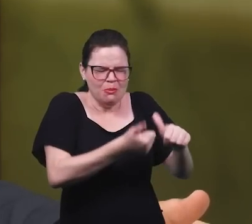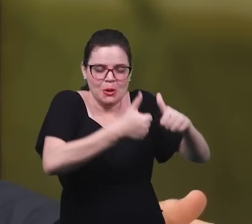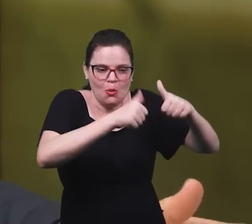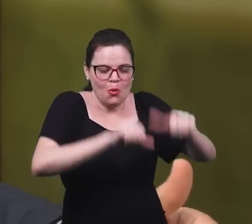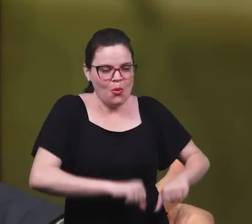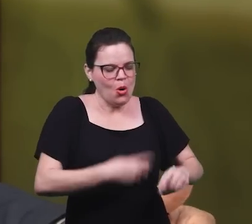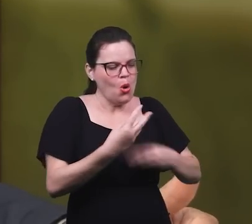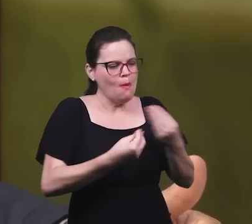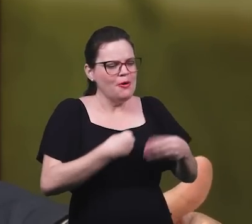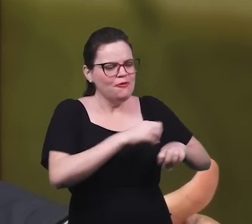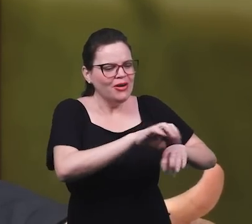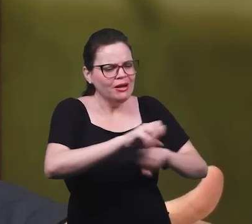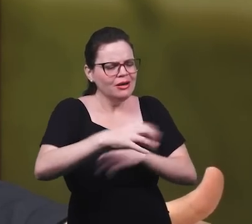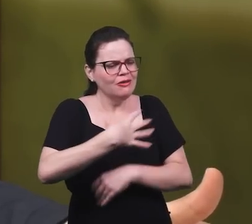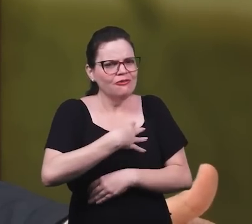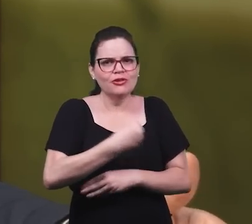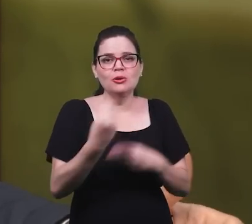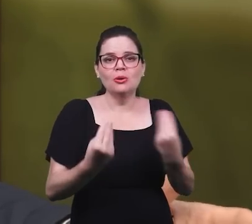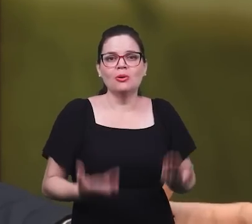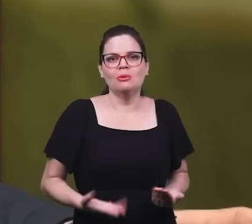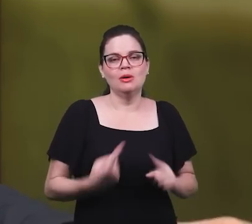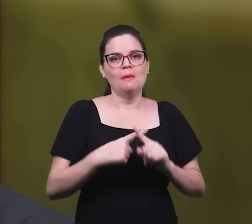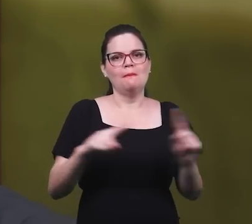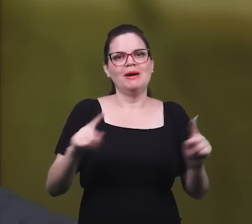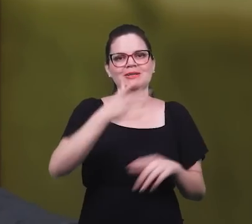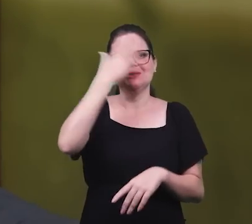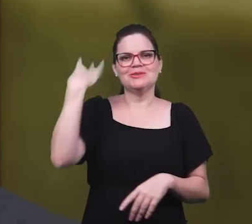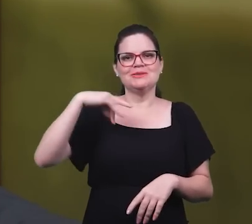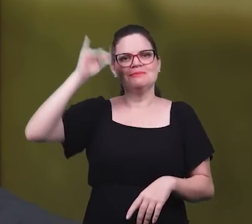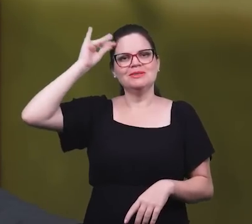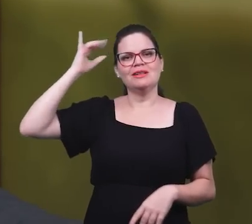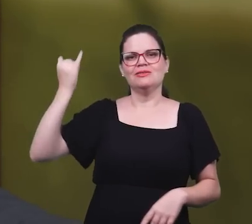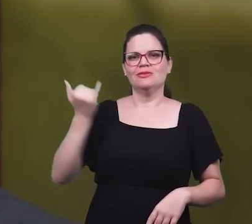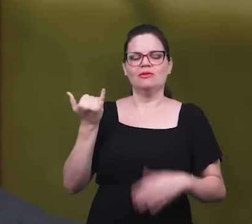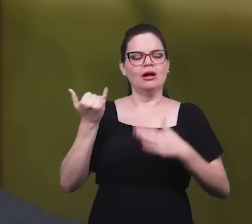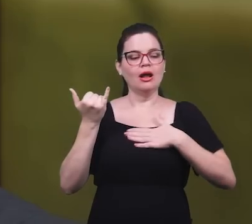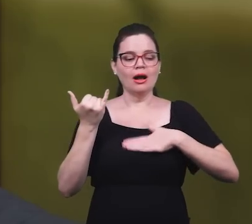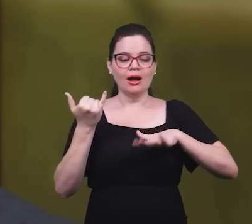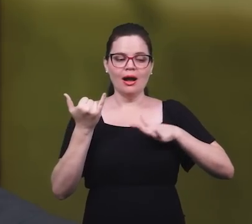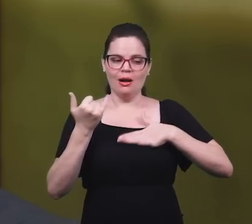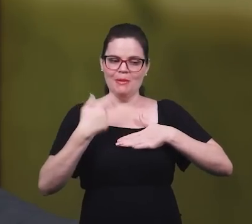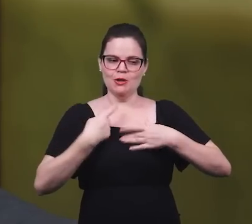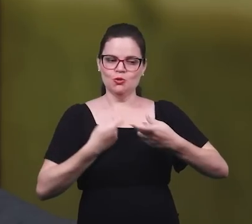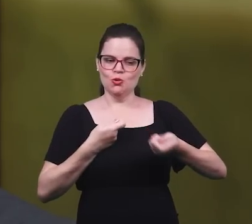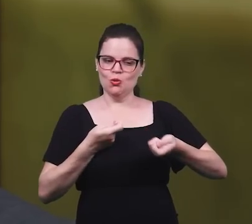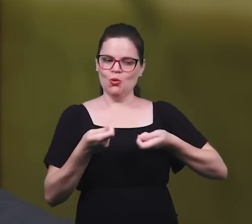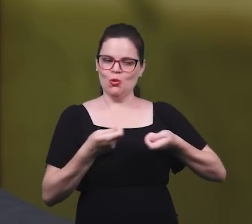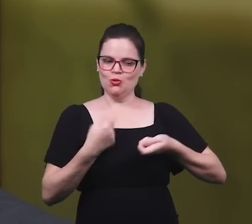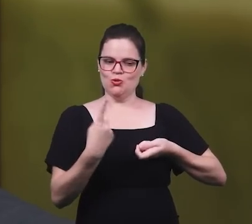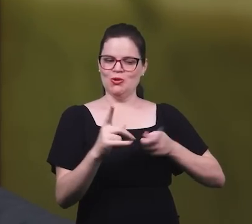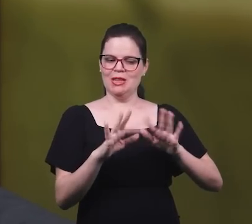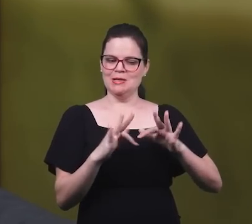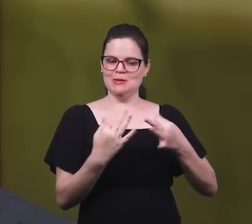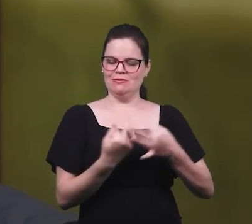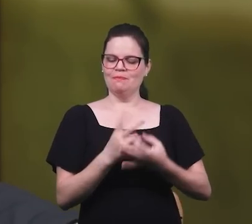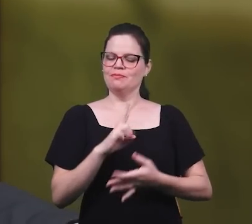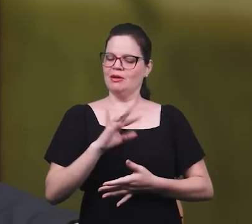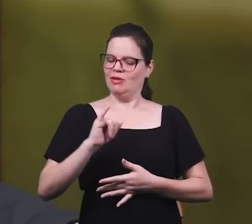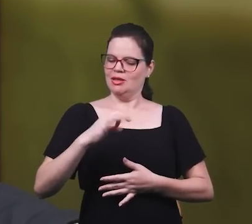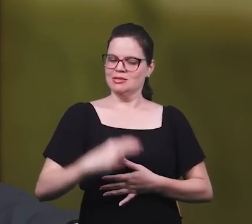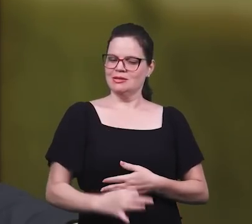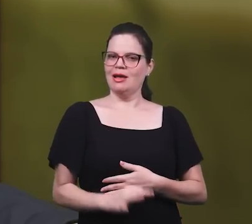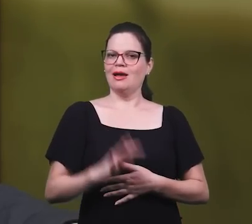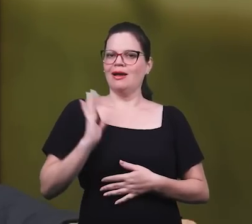etc. Mas aí a profecia nos encontra e fala assim, olha, pai, mãe, fica tranquilo, eu estou no controle, o Senhor está no governo, vai